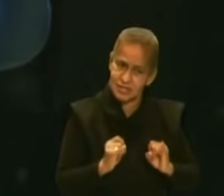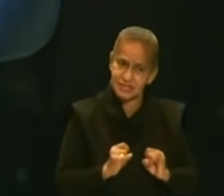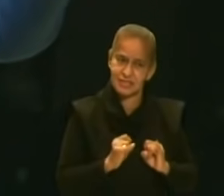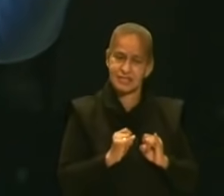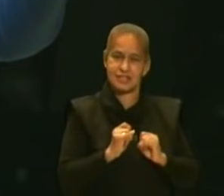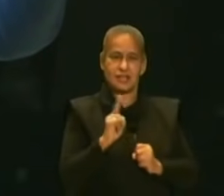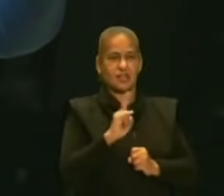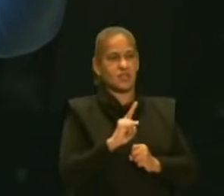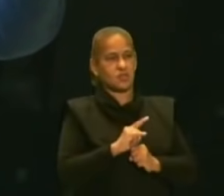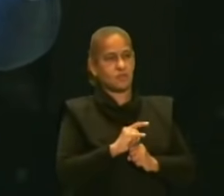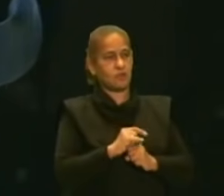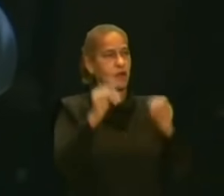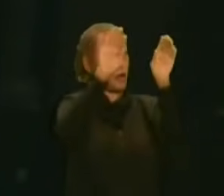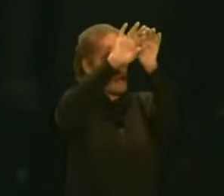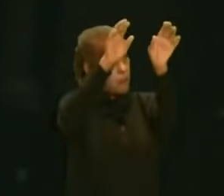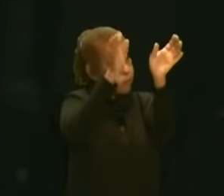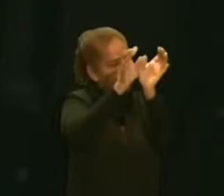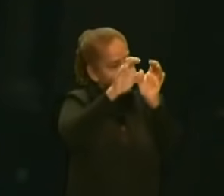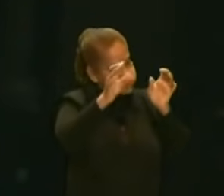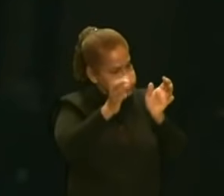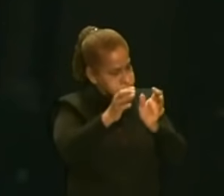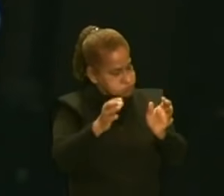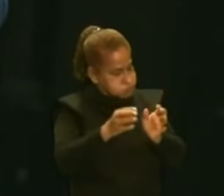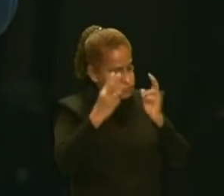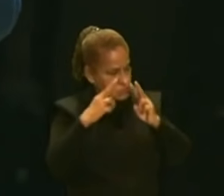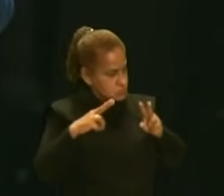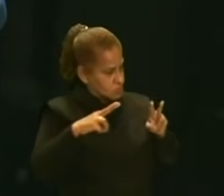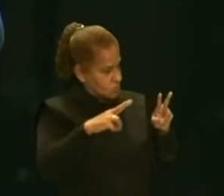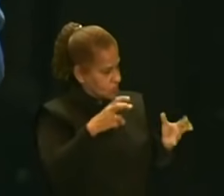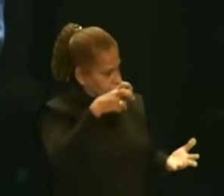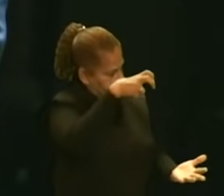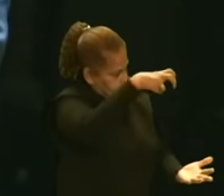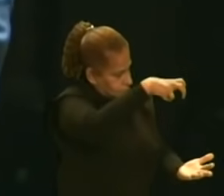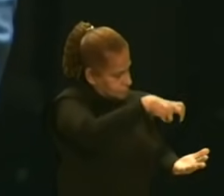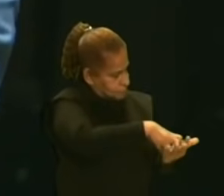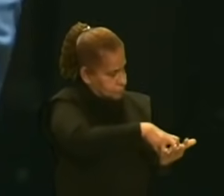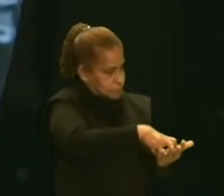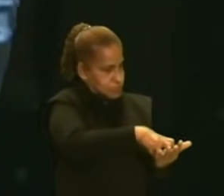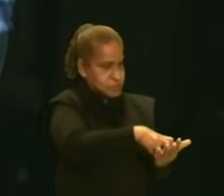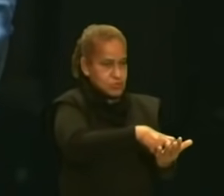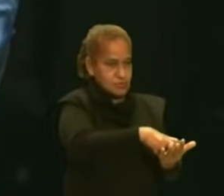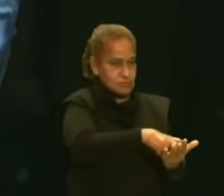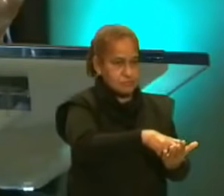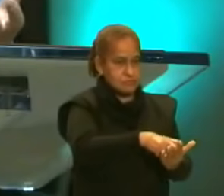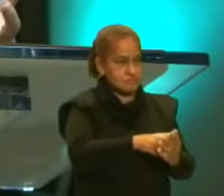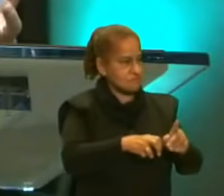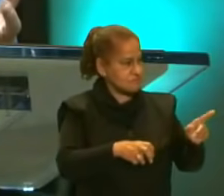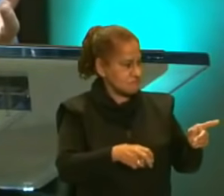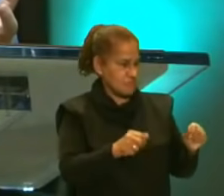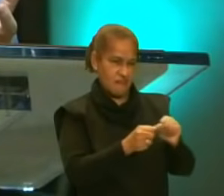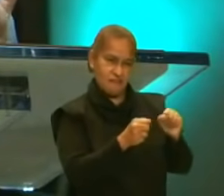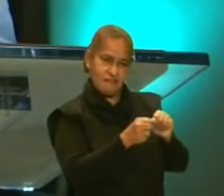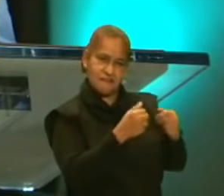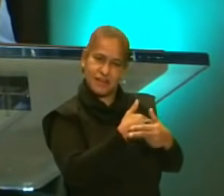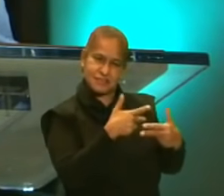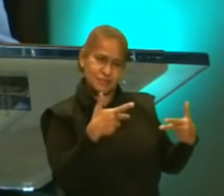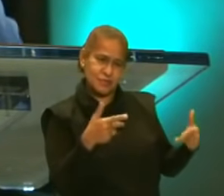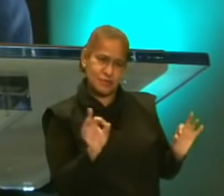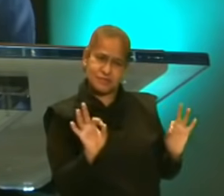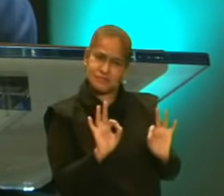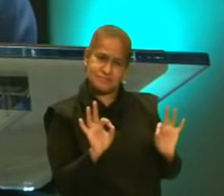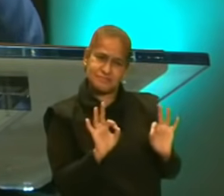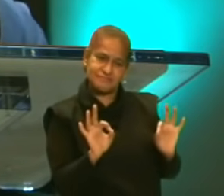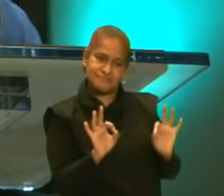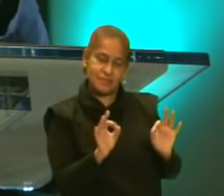uma estátua que alguém ore ajoelhado aos pés dela seja alguma coisa. A Bíblia diz